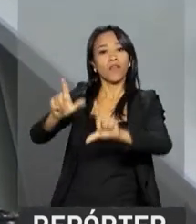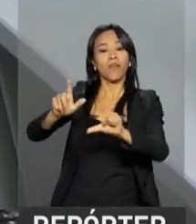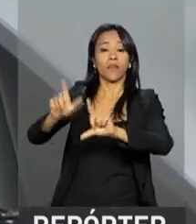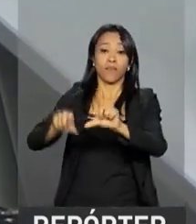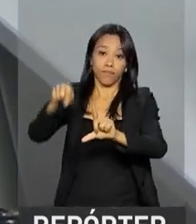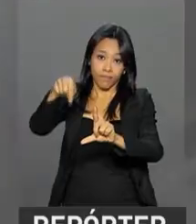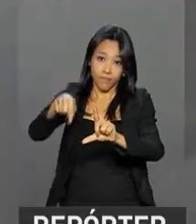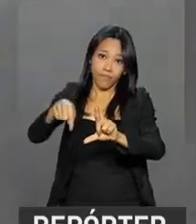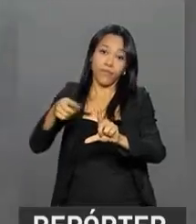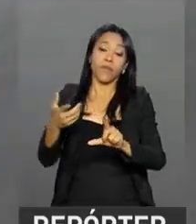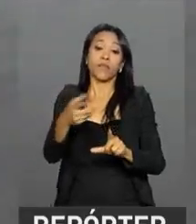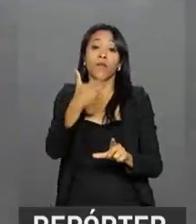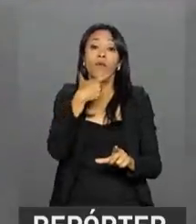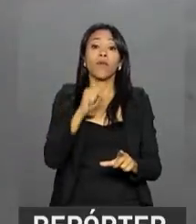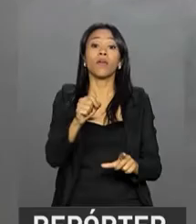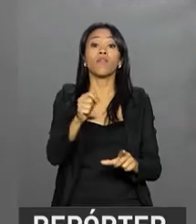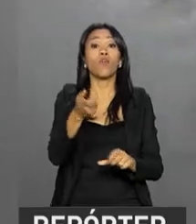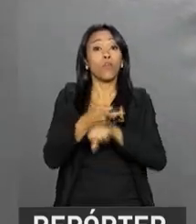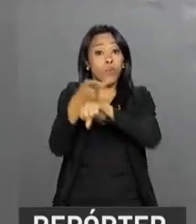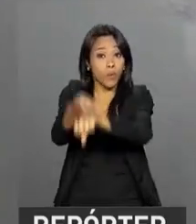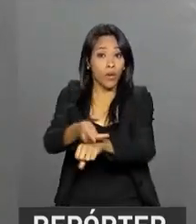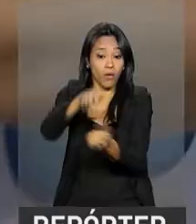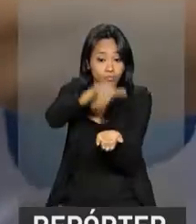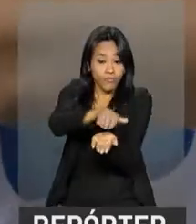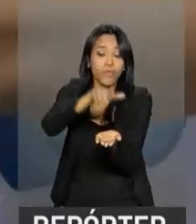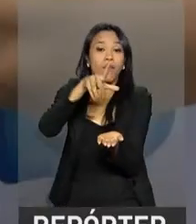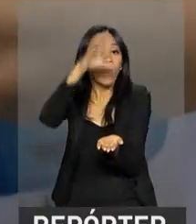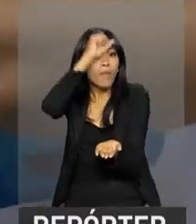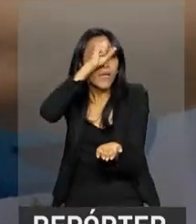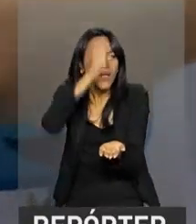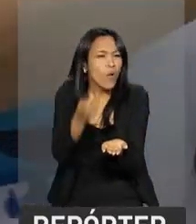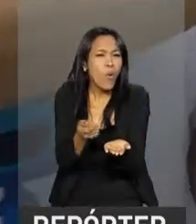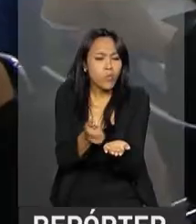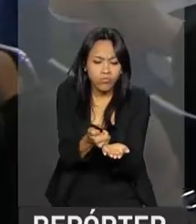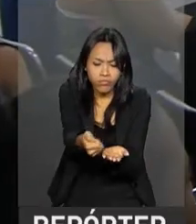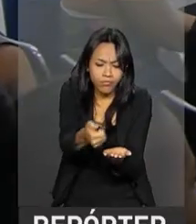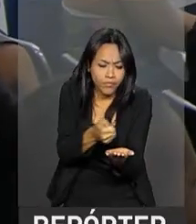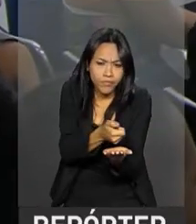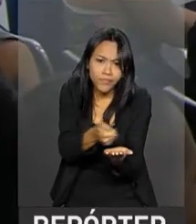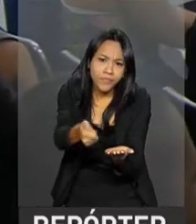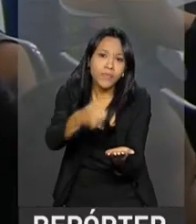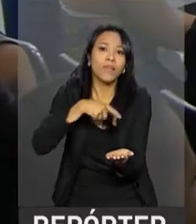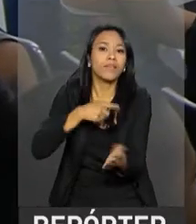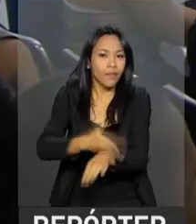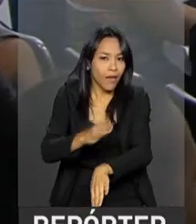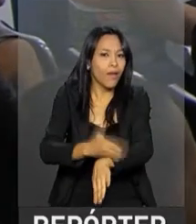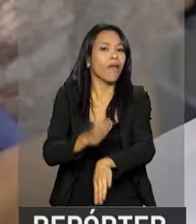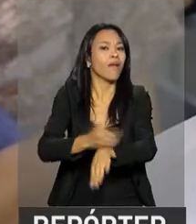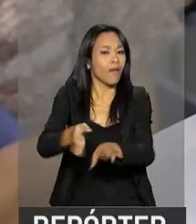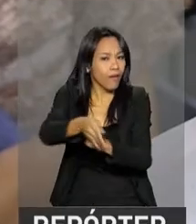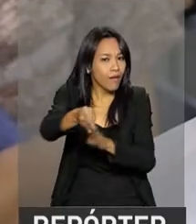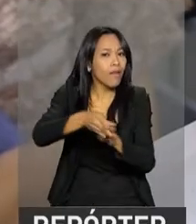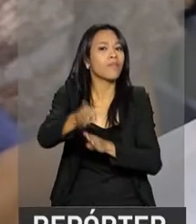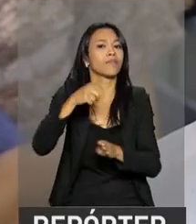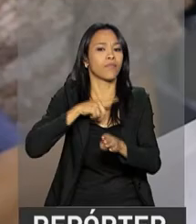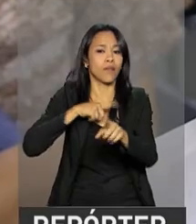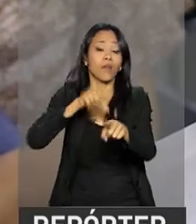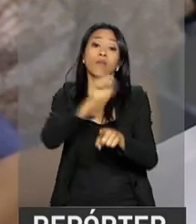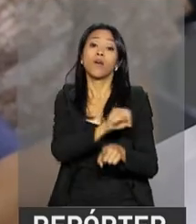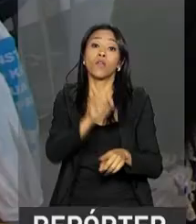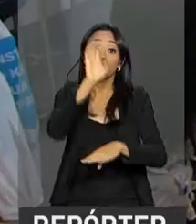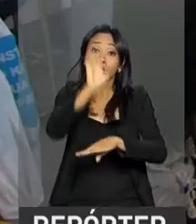controle remoto. E quem for buscar o aparelho vai poder aprender como ele funciona por meio de um treinamento. No estado do Rio já são